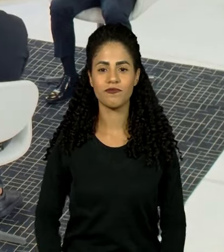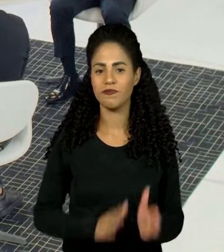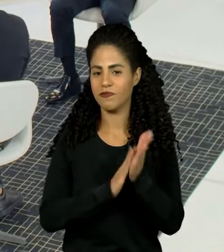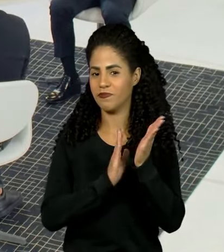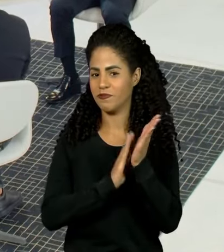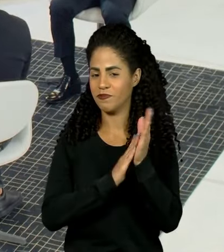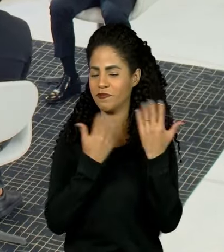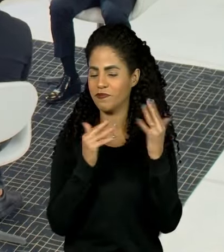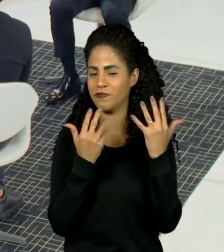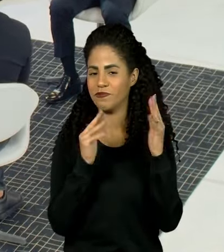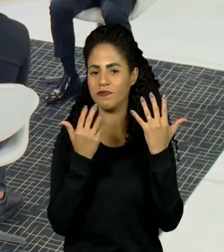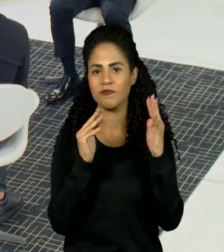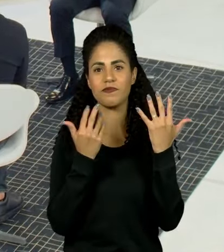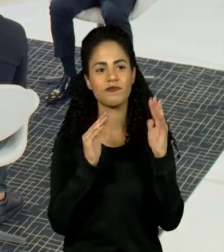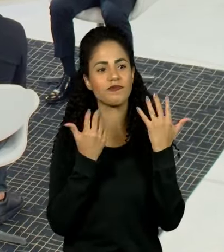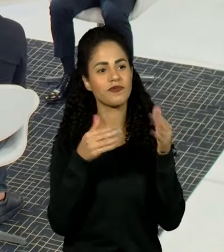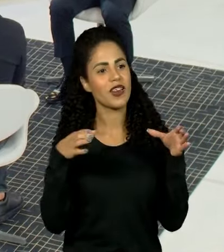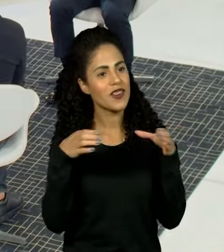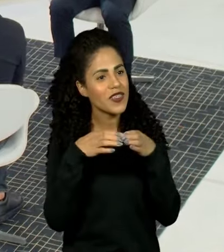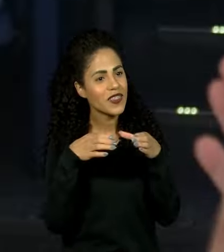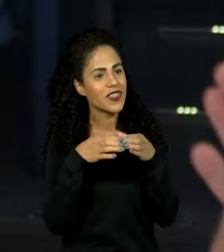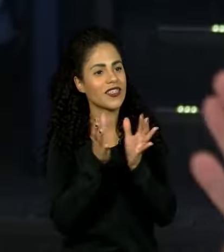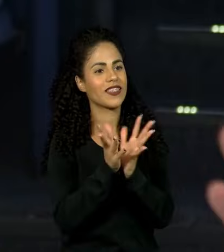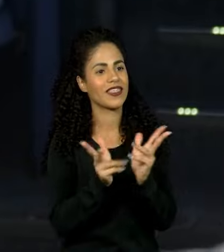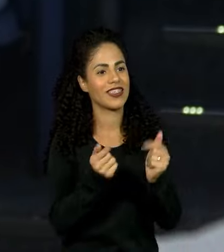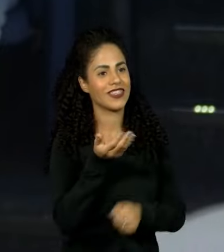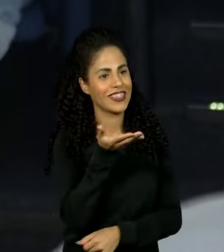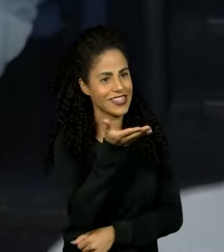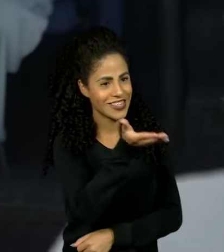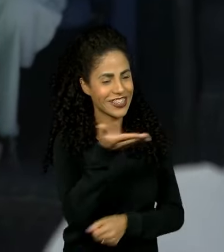ponta nossa banda maravilhosa